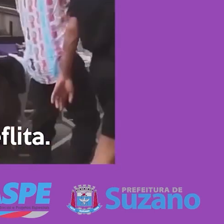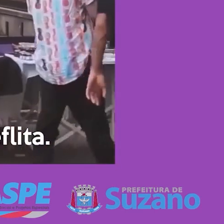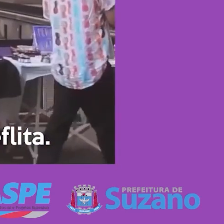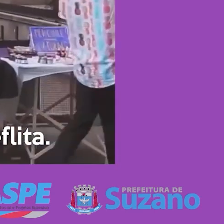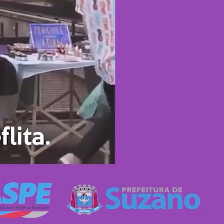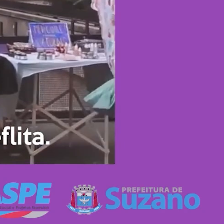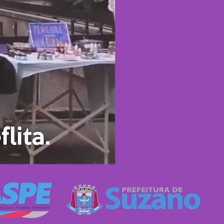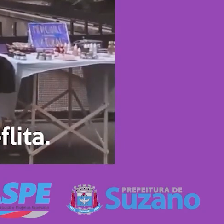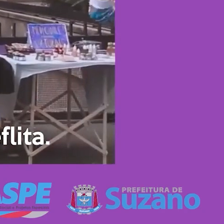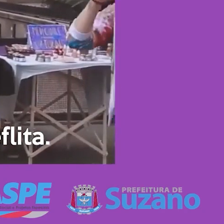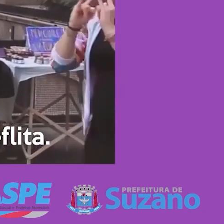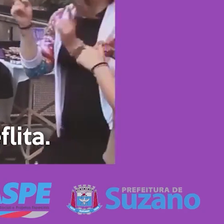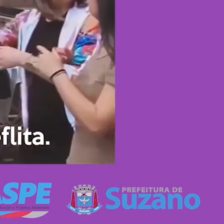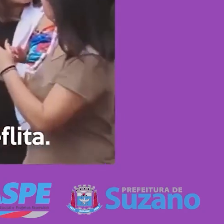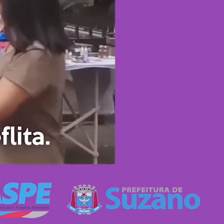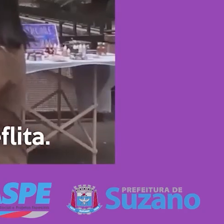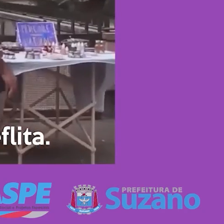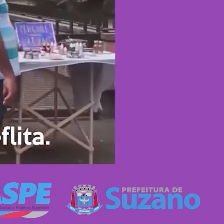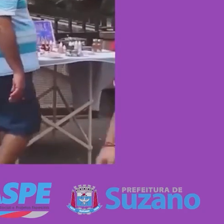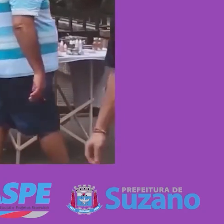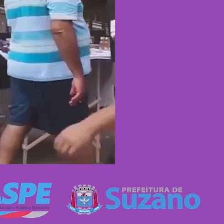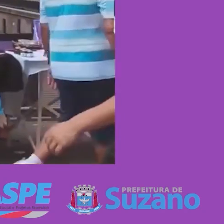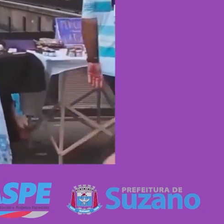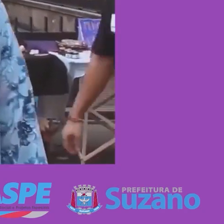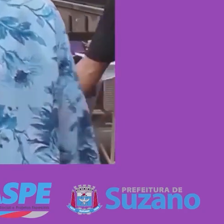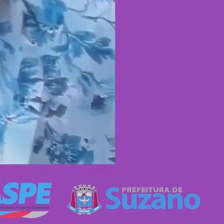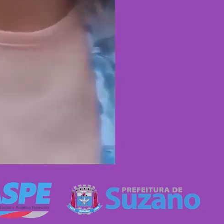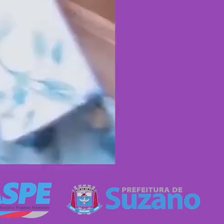Imagine se o mundo todo fosse surdo. Reflita.